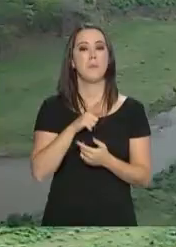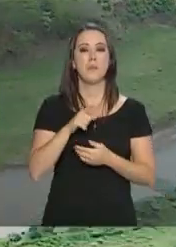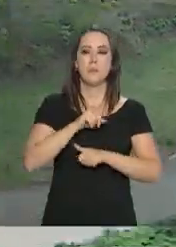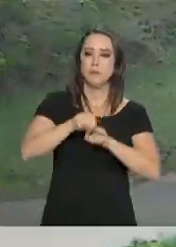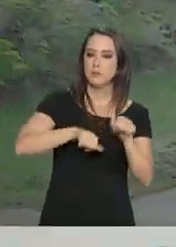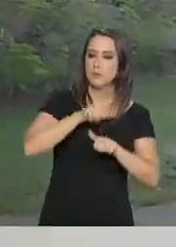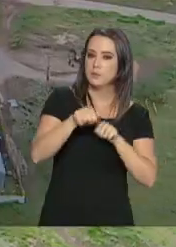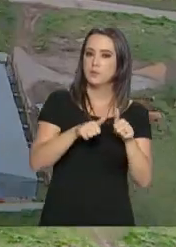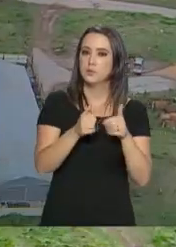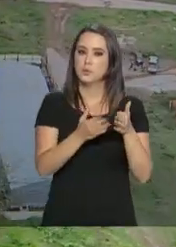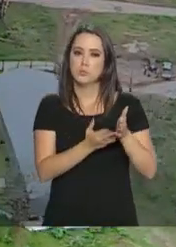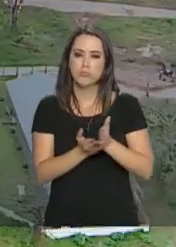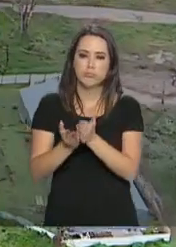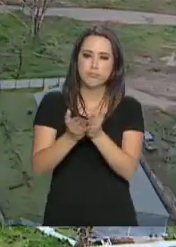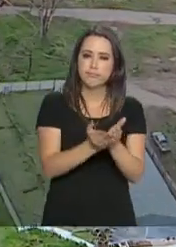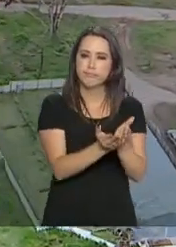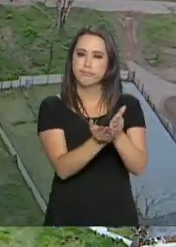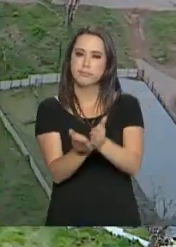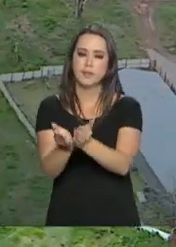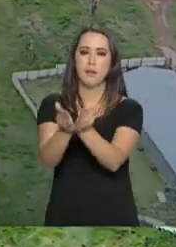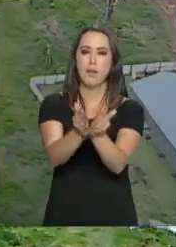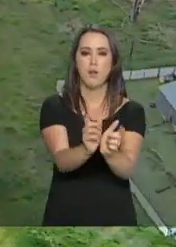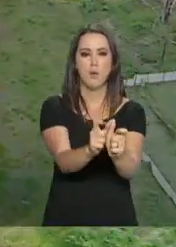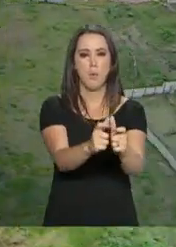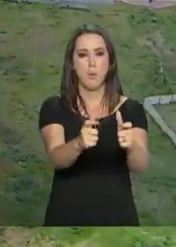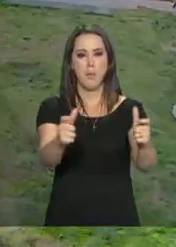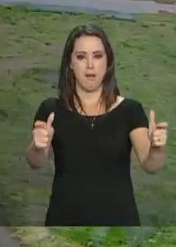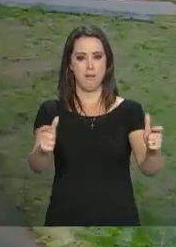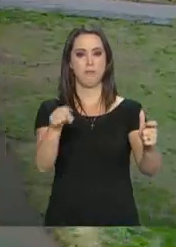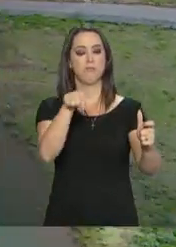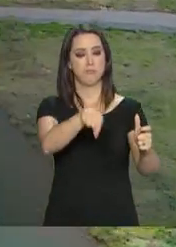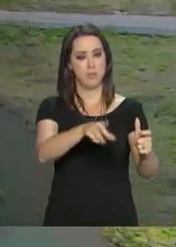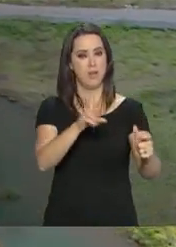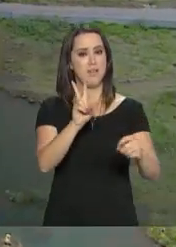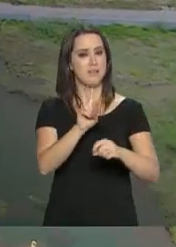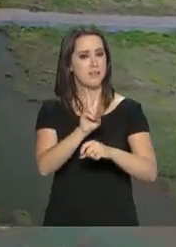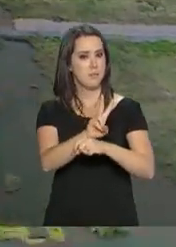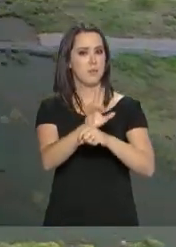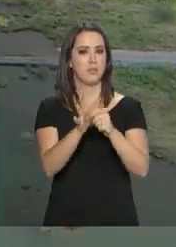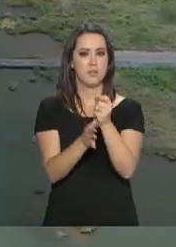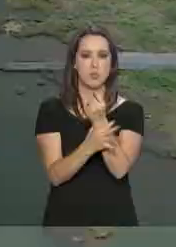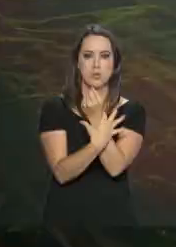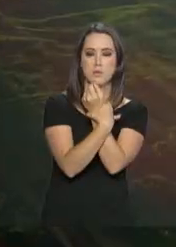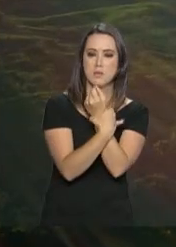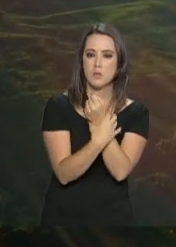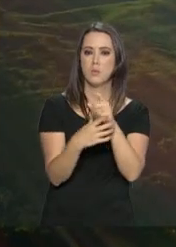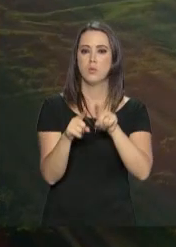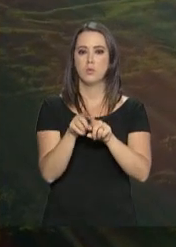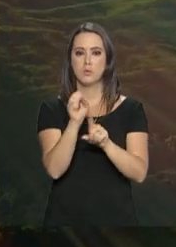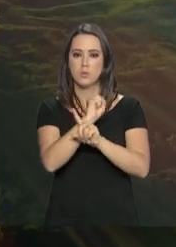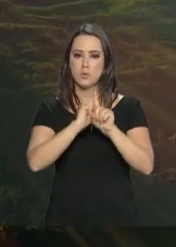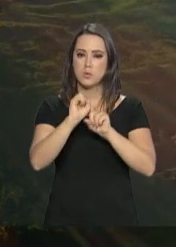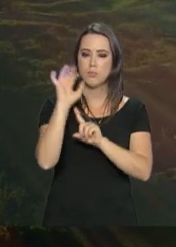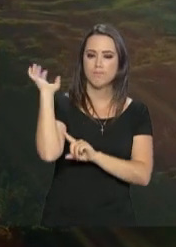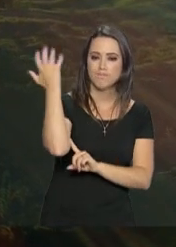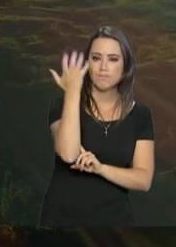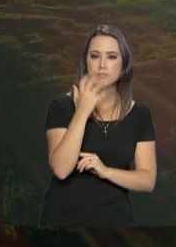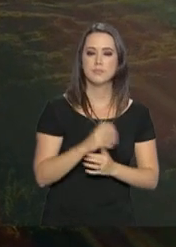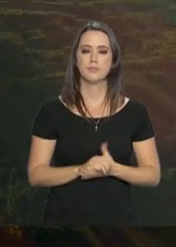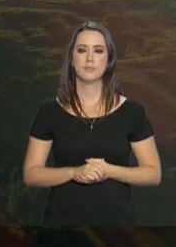torne a bacia muito mais segura do ponto de vista socioambiental.